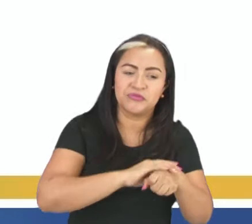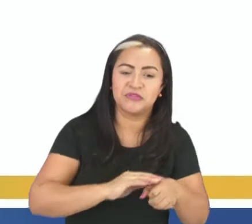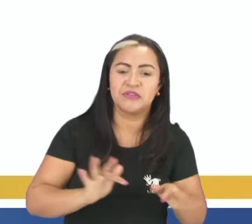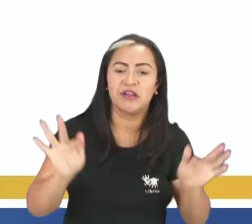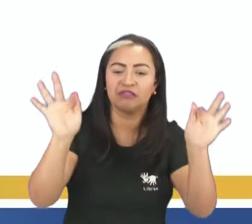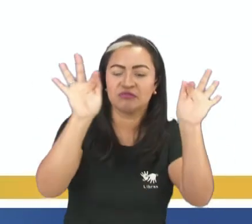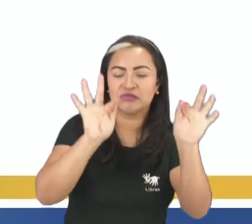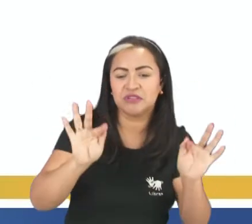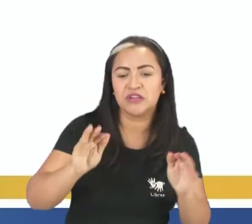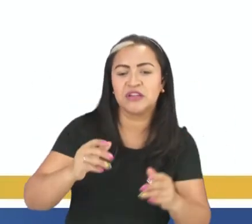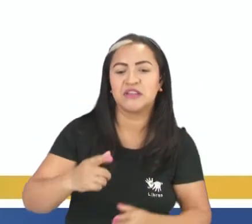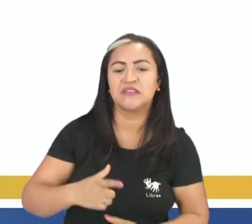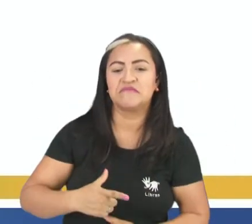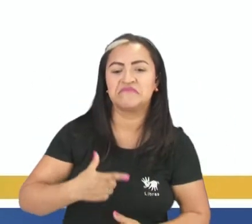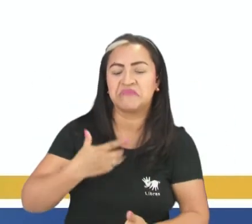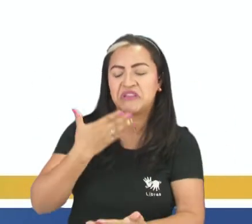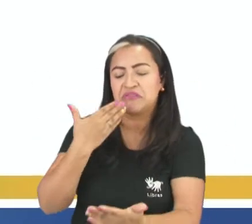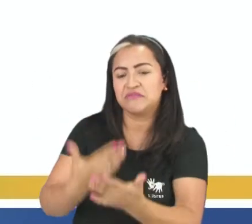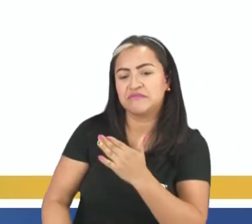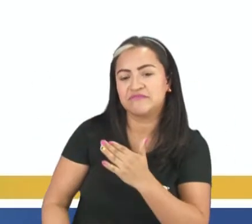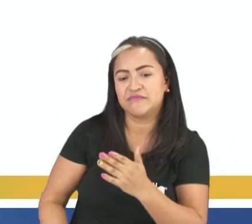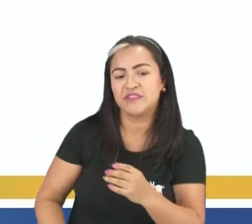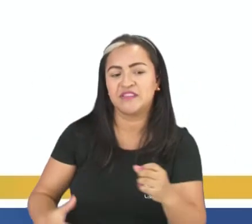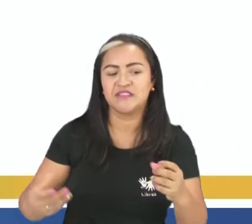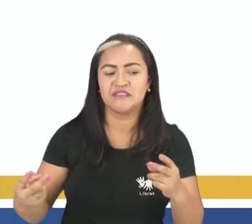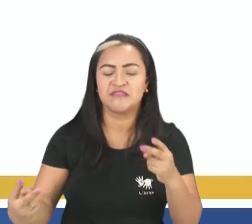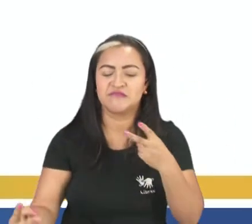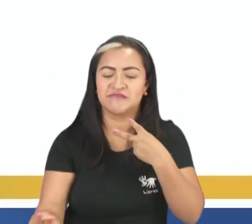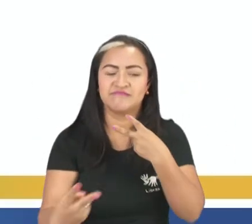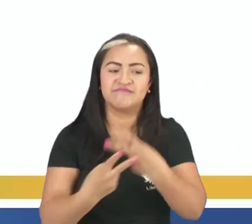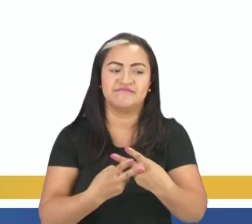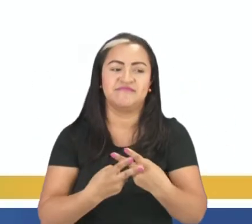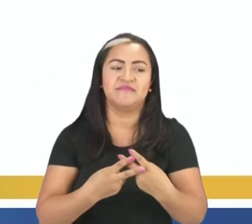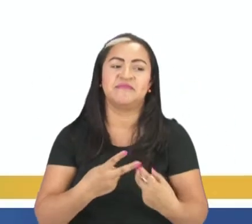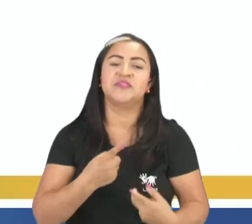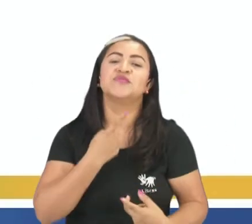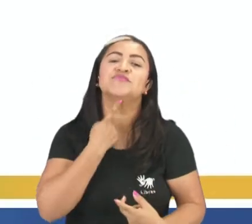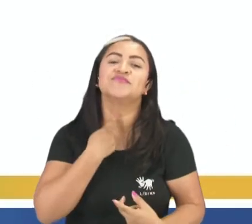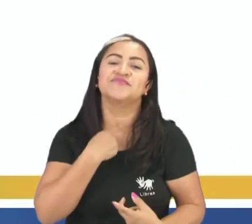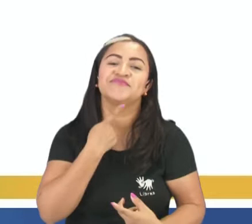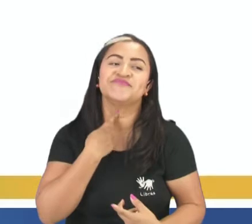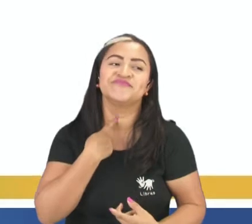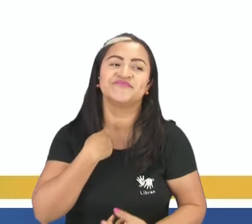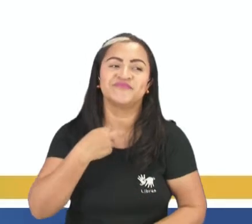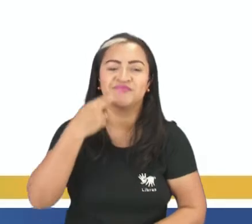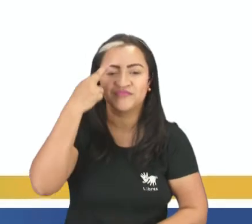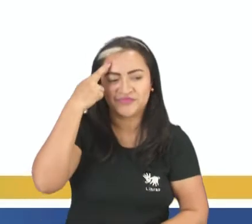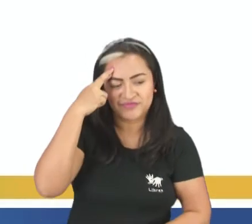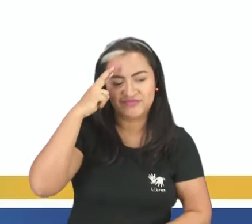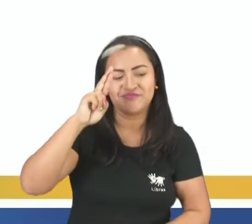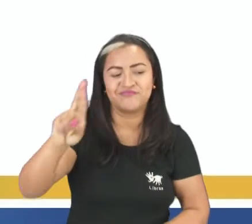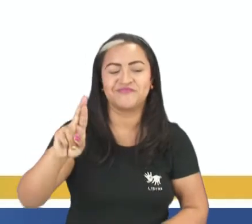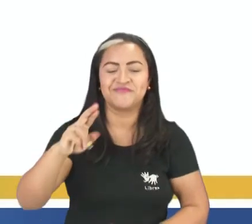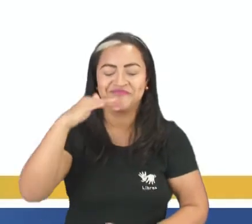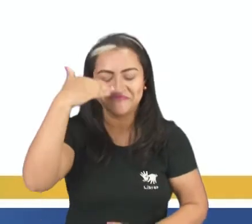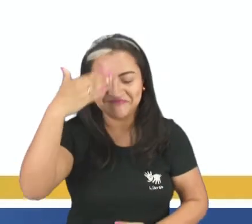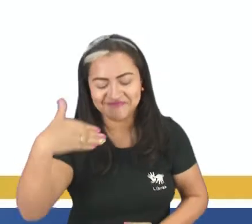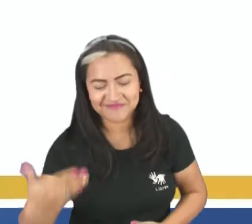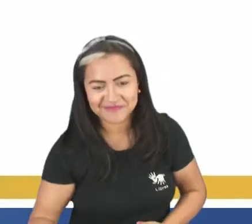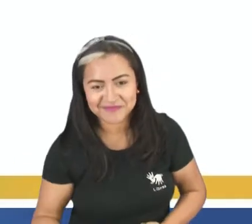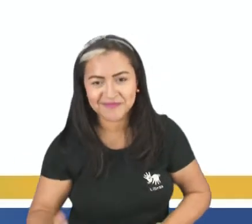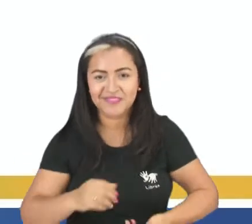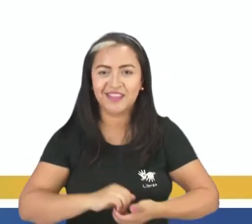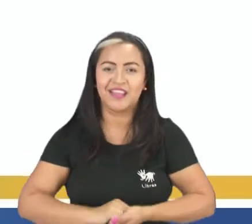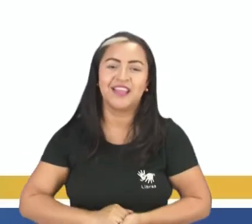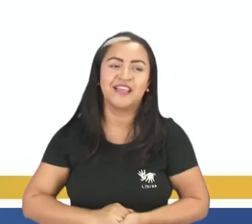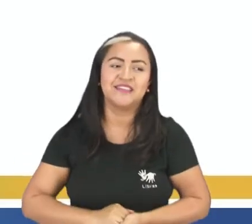se perder, é querer estar preso por vontade, é servir a quem vence o vencedor, é ter com quem